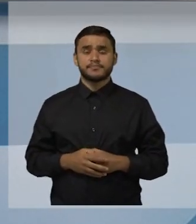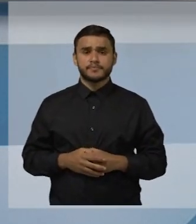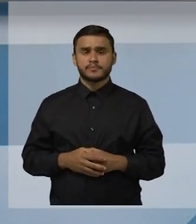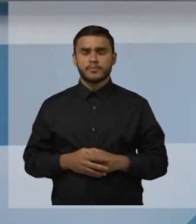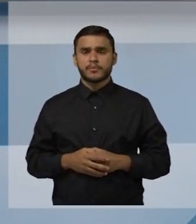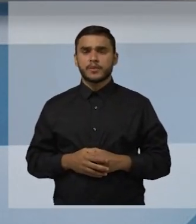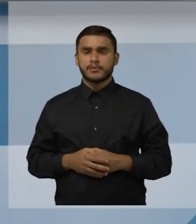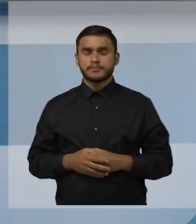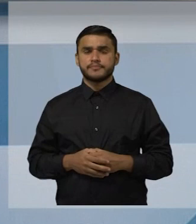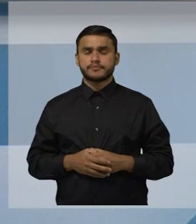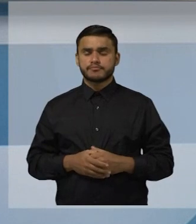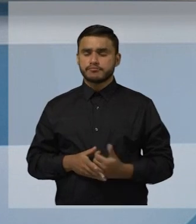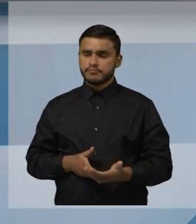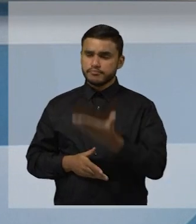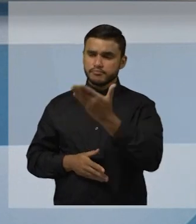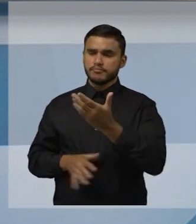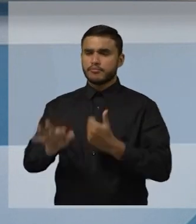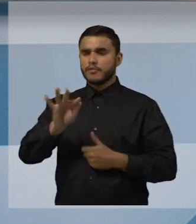Firmo,